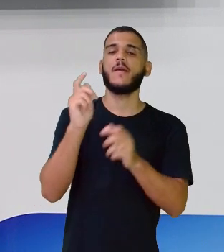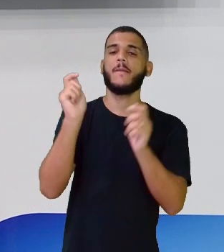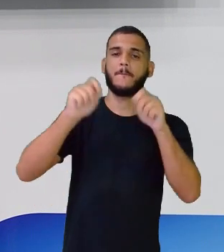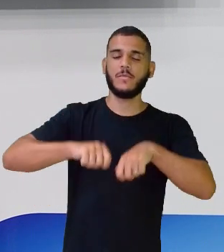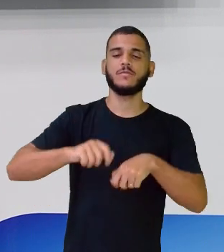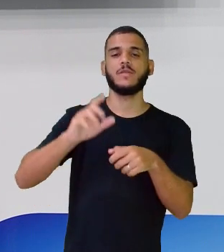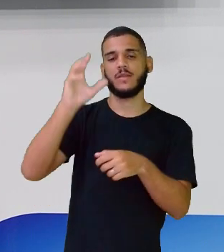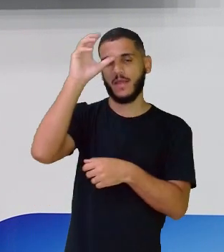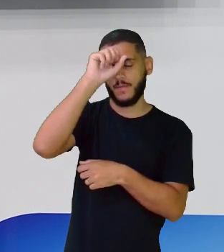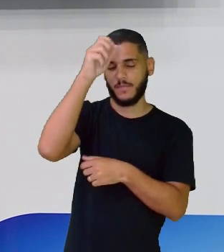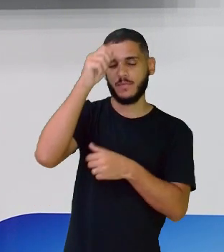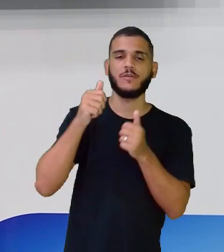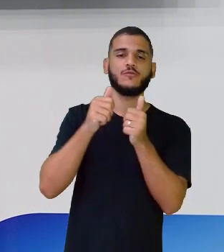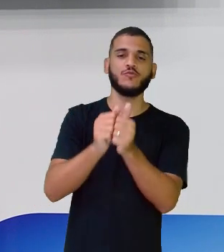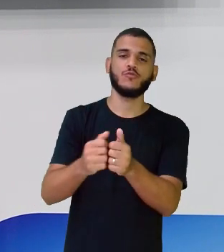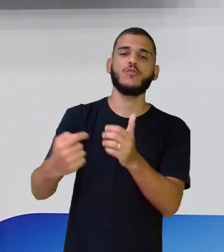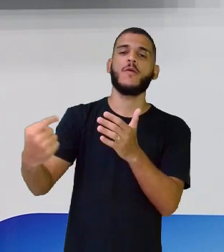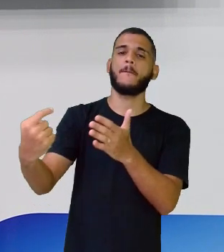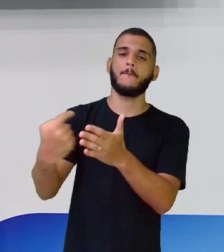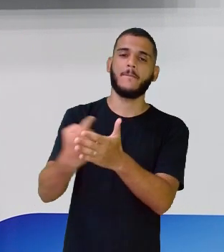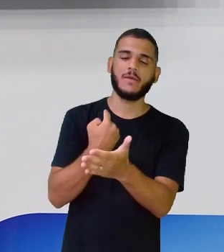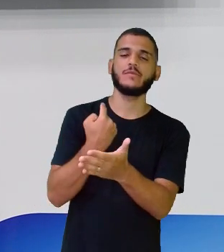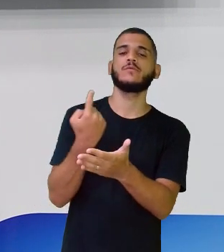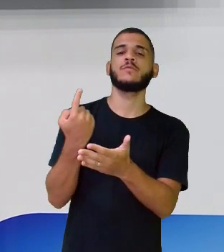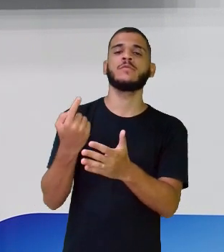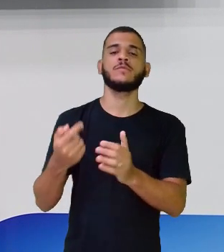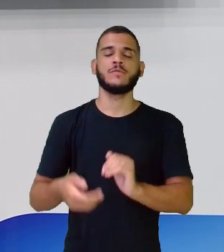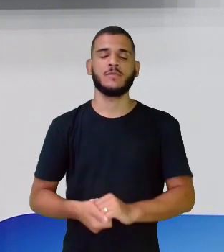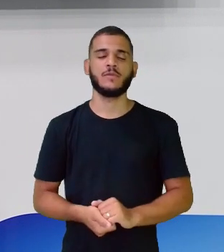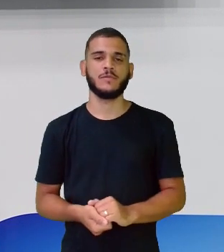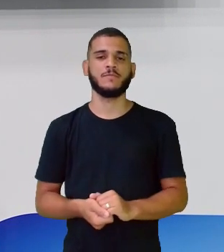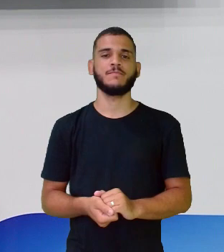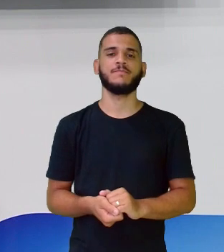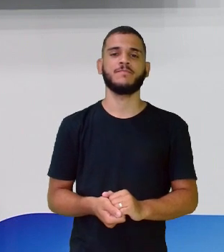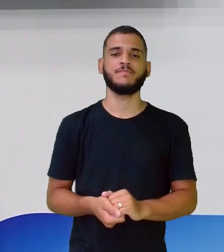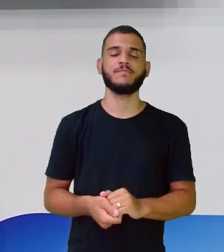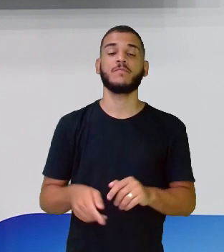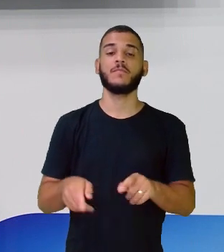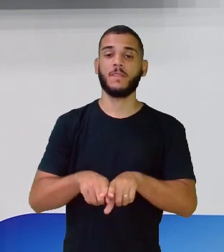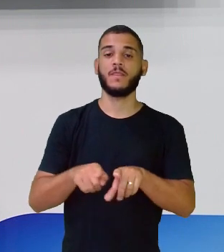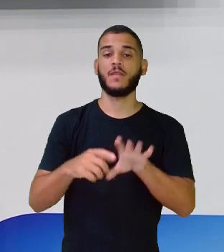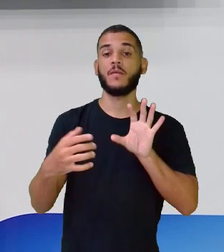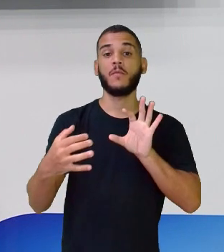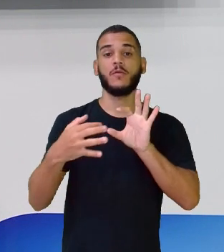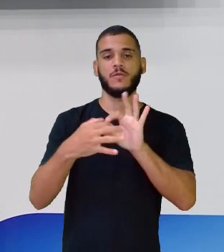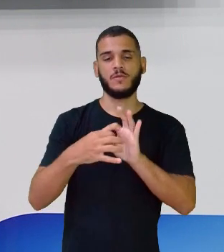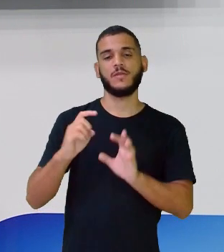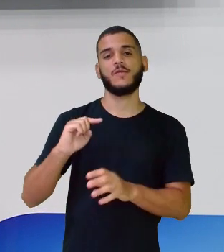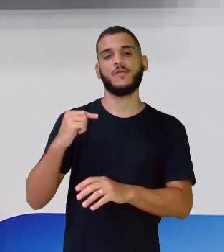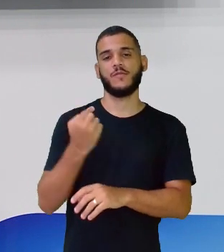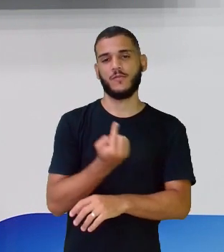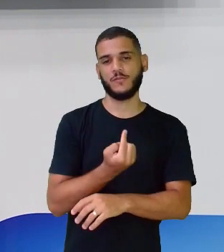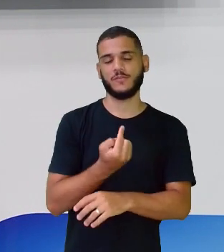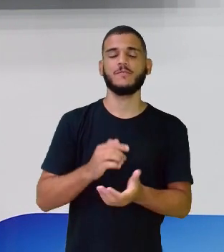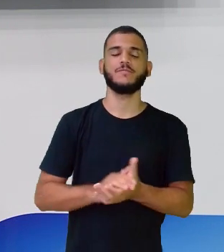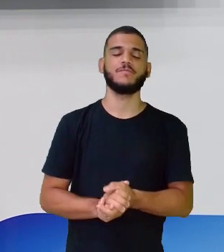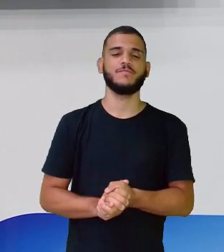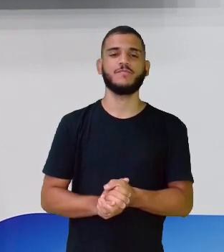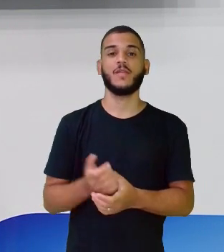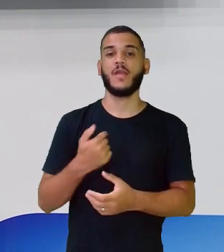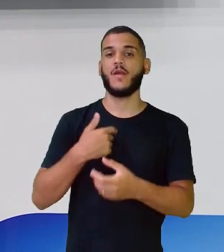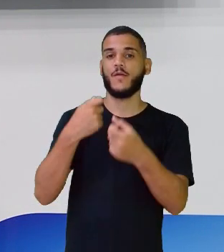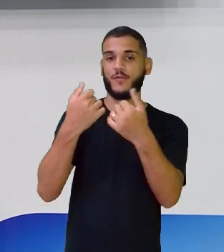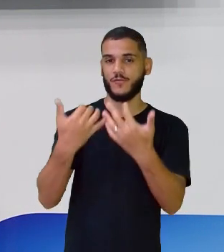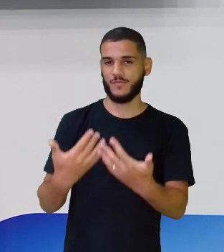aprender junto aqui, vai mandar suas perguntas, vai aí se conectar aqui com a gente. Já eu vou falar